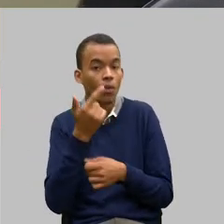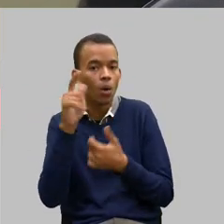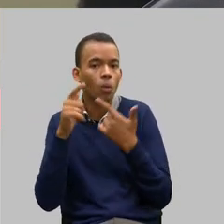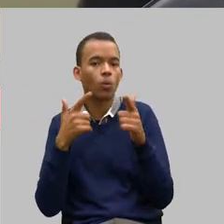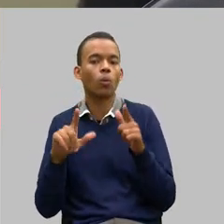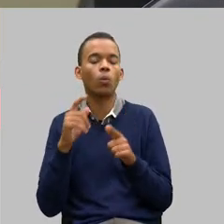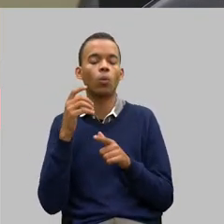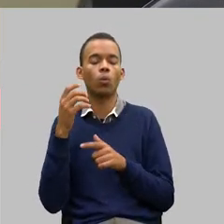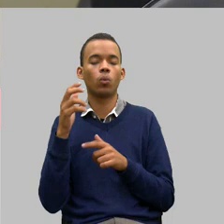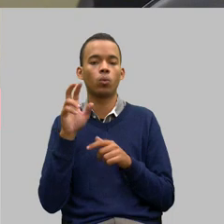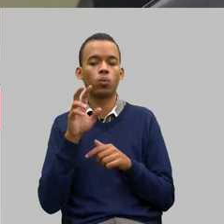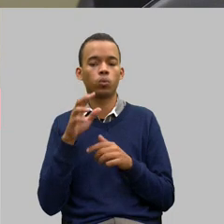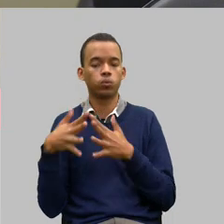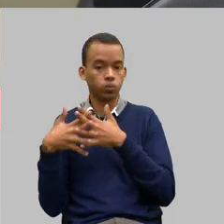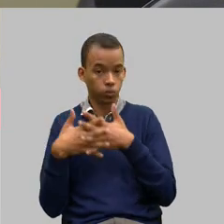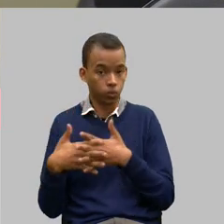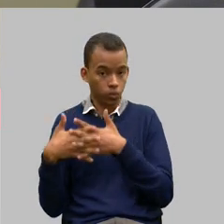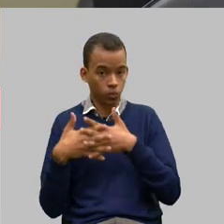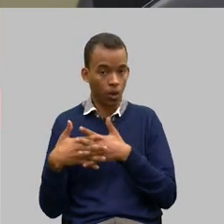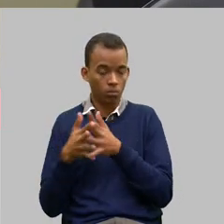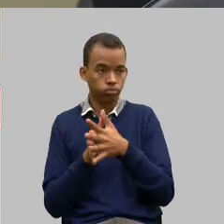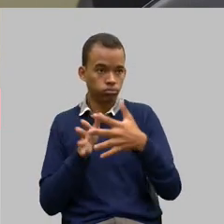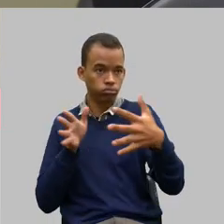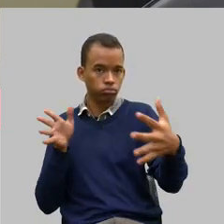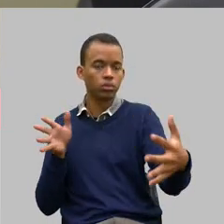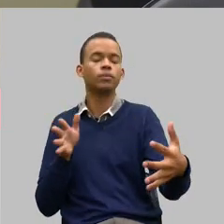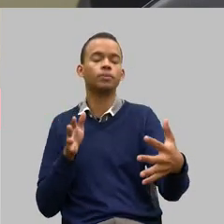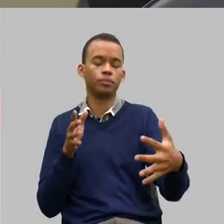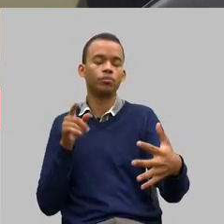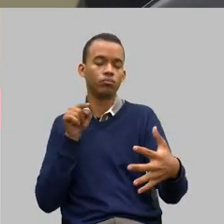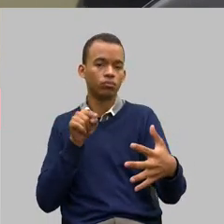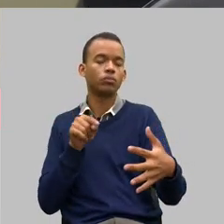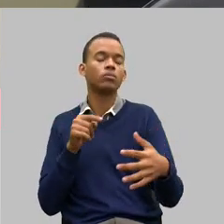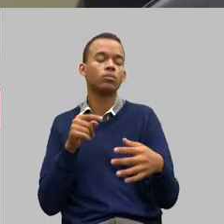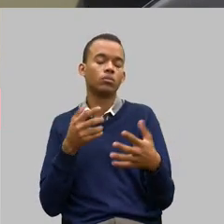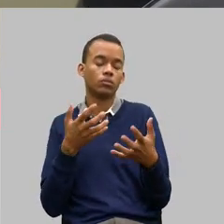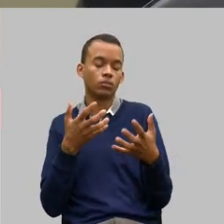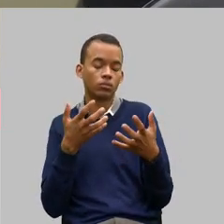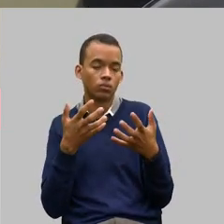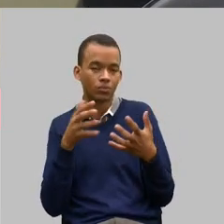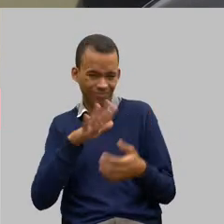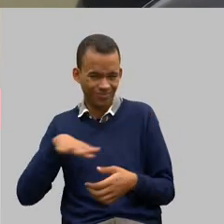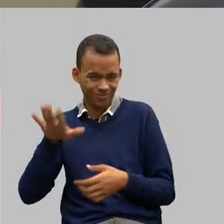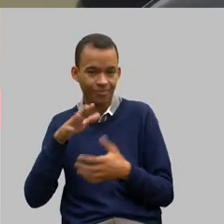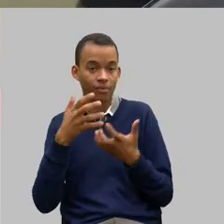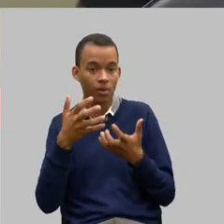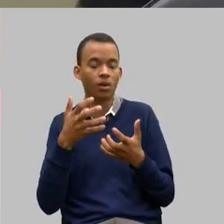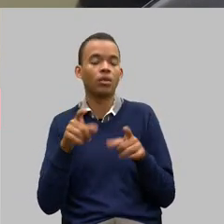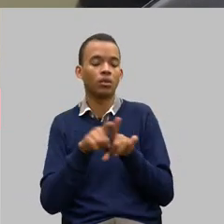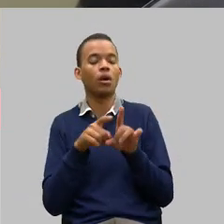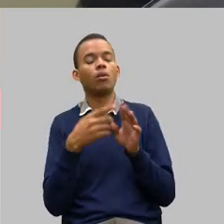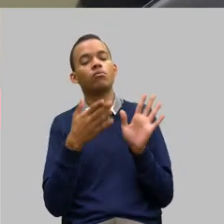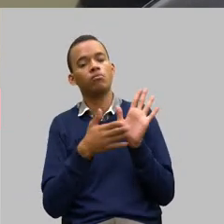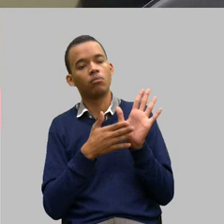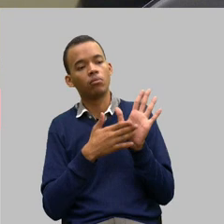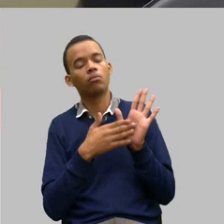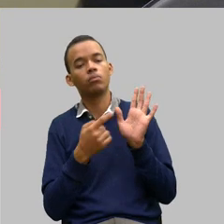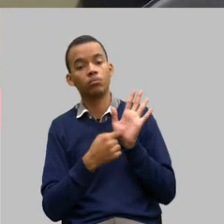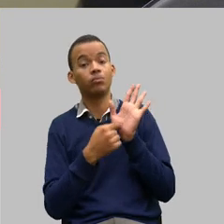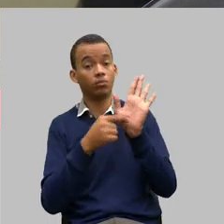carretas na nossa região trazendo as possibilidades para a mesa uma discussão que